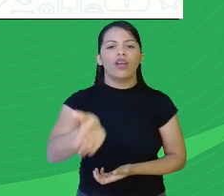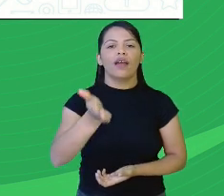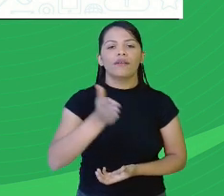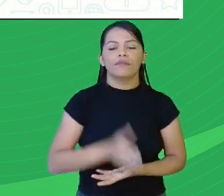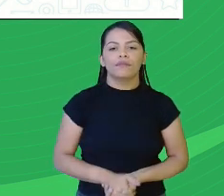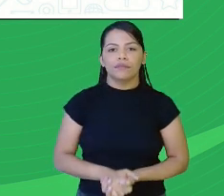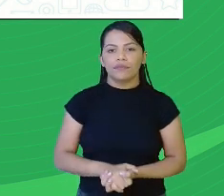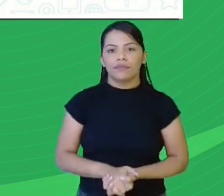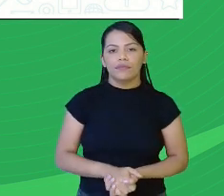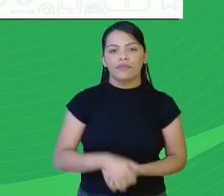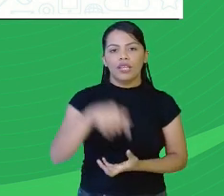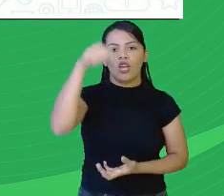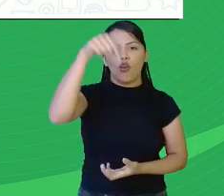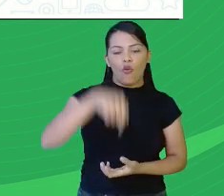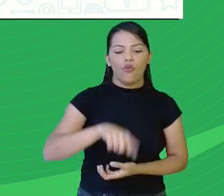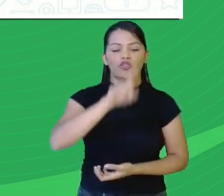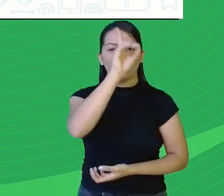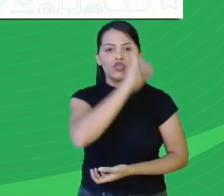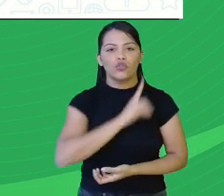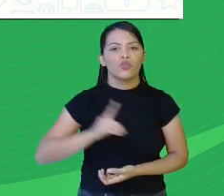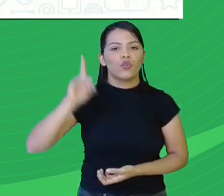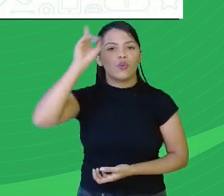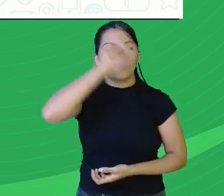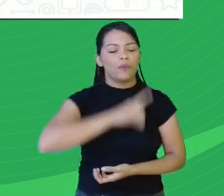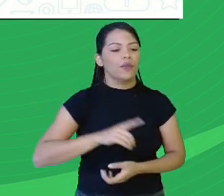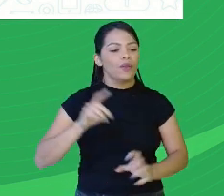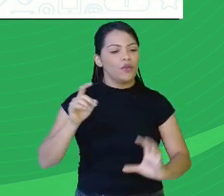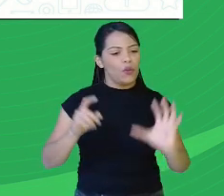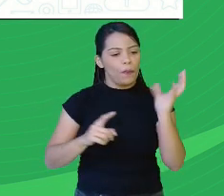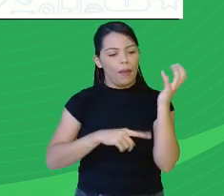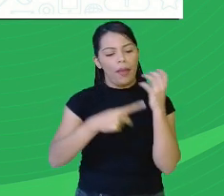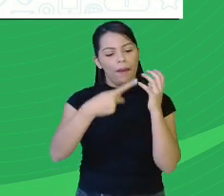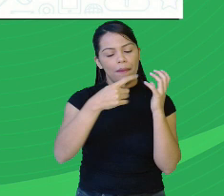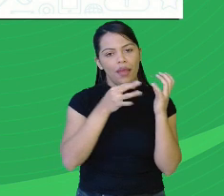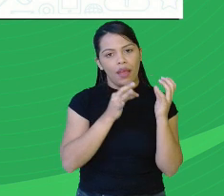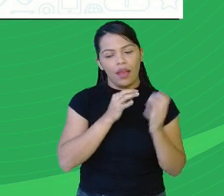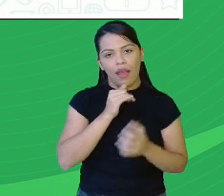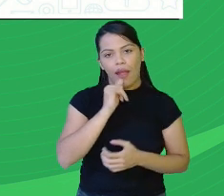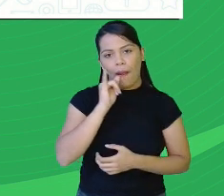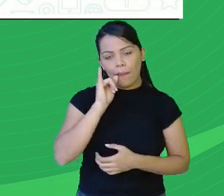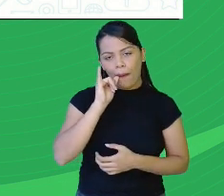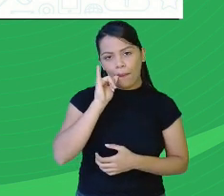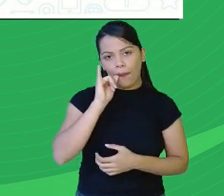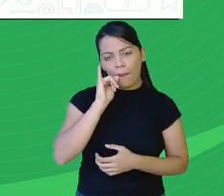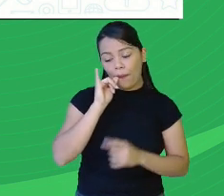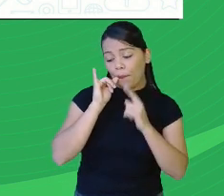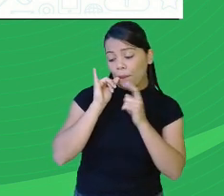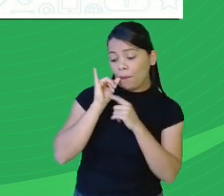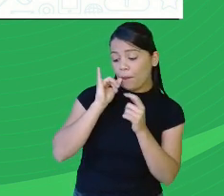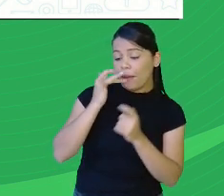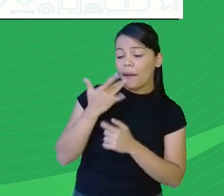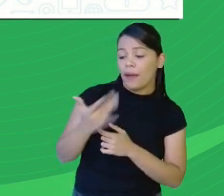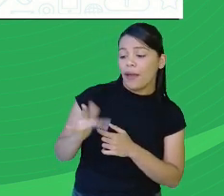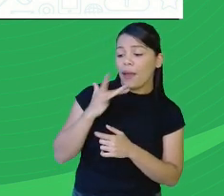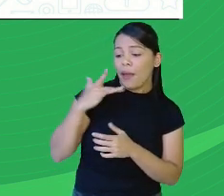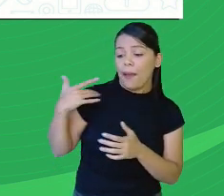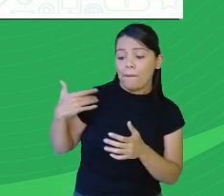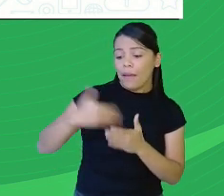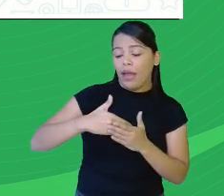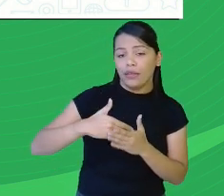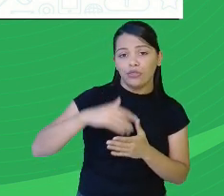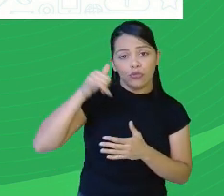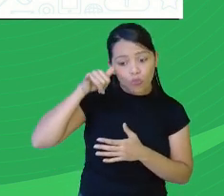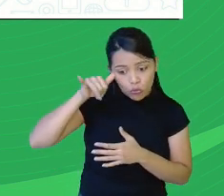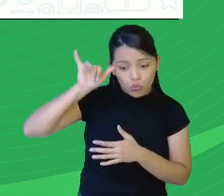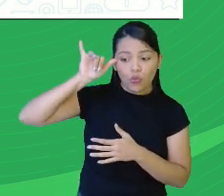já. Hoje é domingo, pé de cachimbo, cachimbo é de ouro, bate no touro. O touro